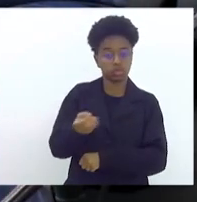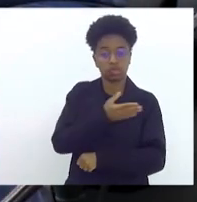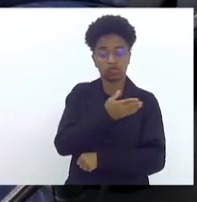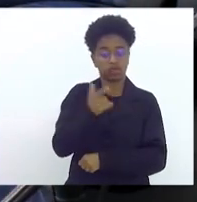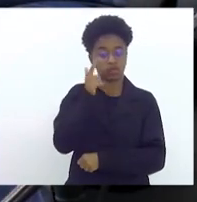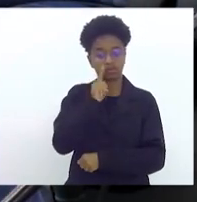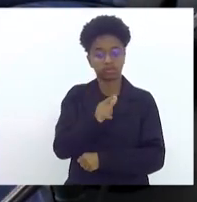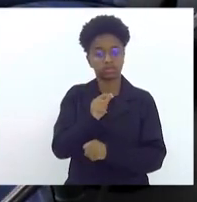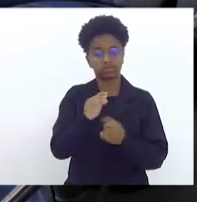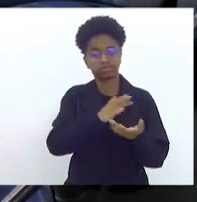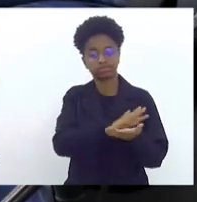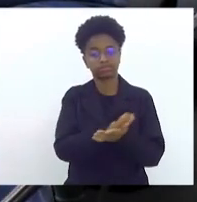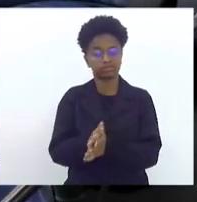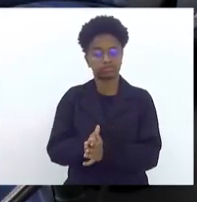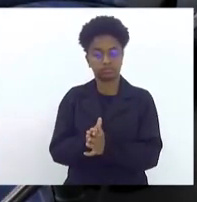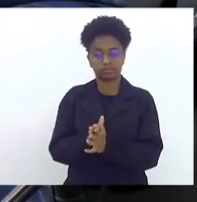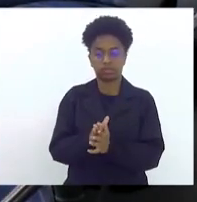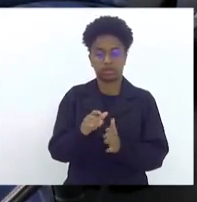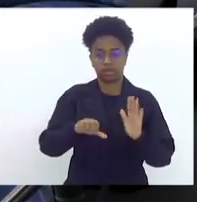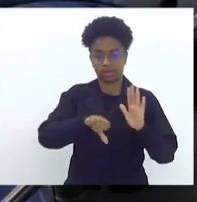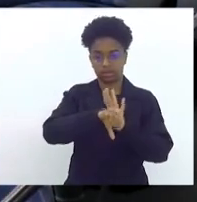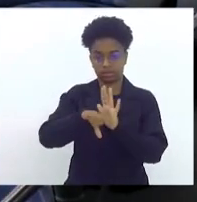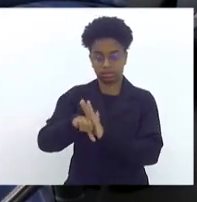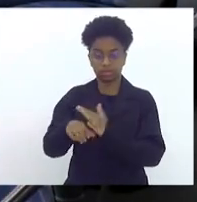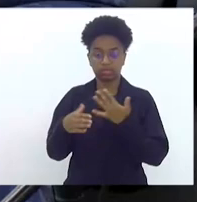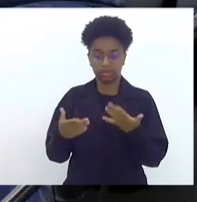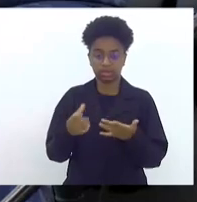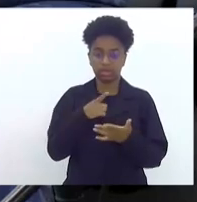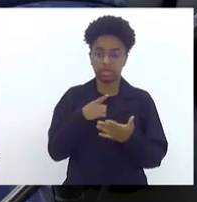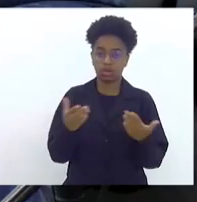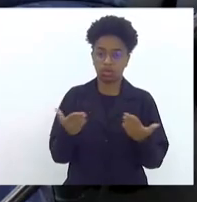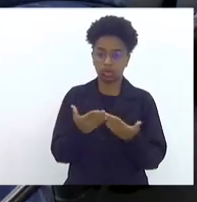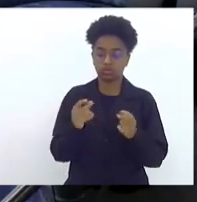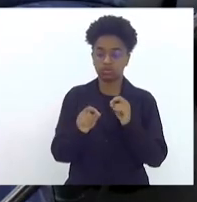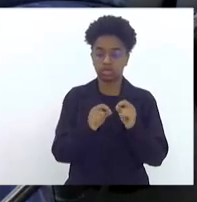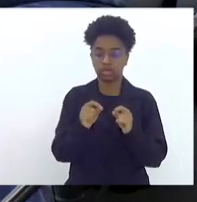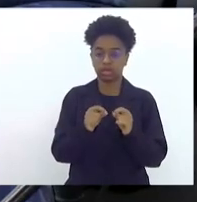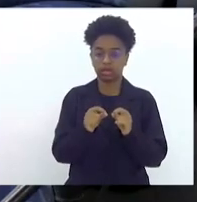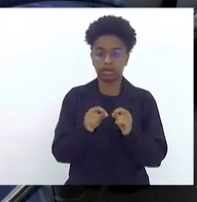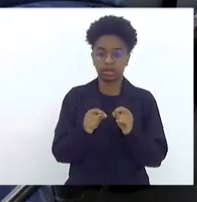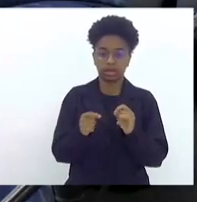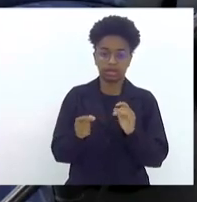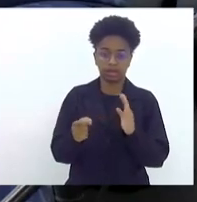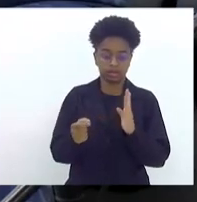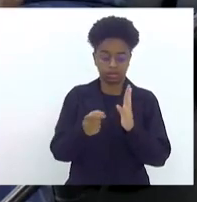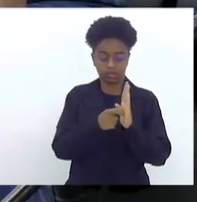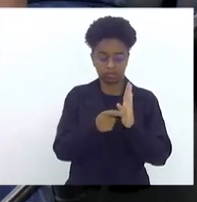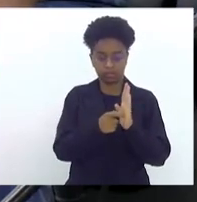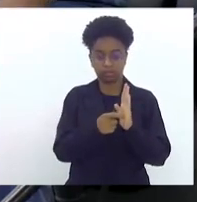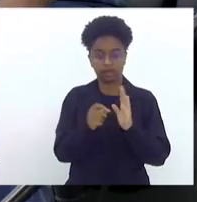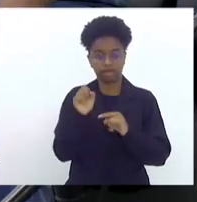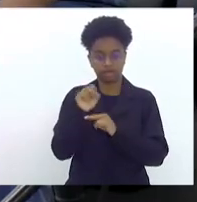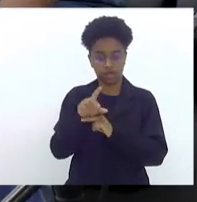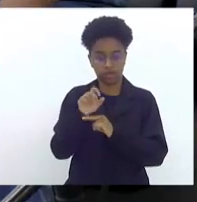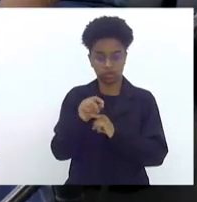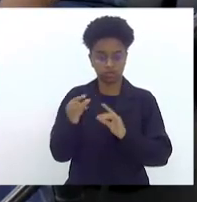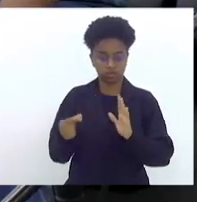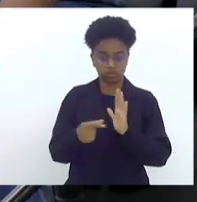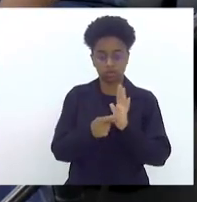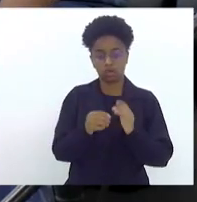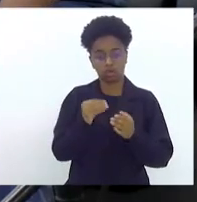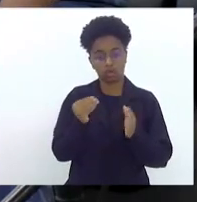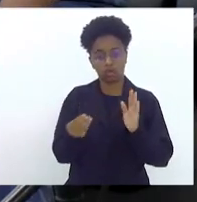criminosos E hoje nós temos é chamado polícia e quer dizer infectar o mal é um vírus digamos assim